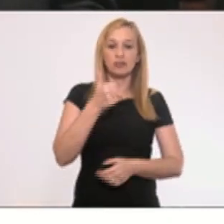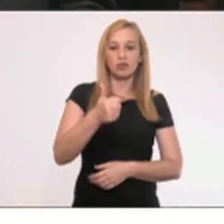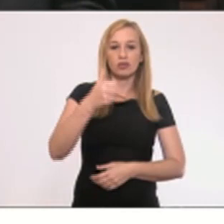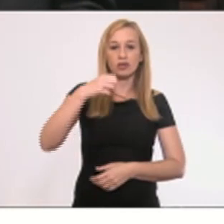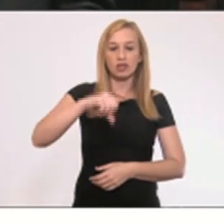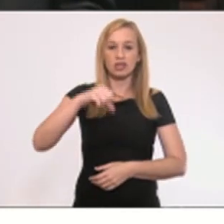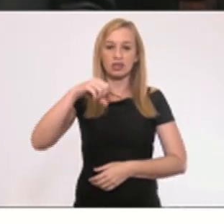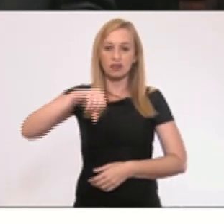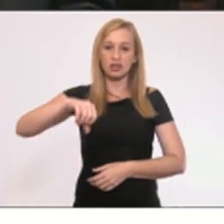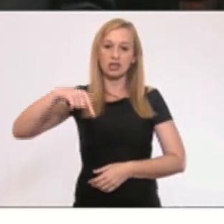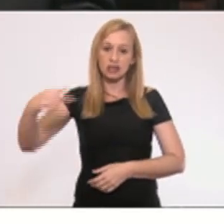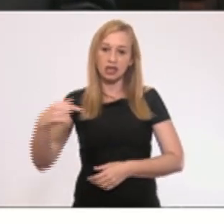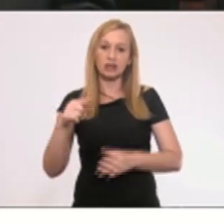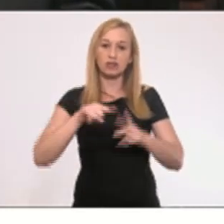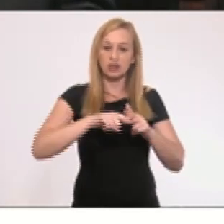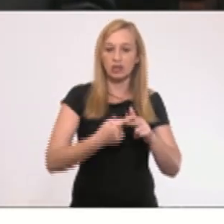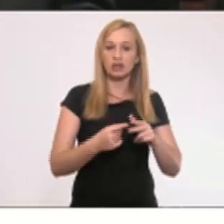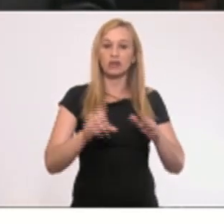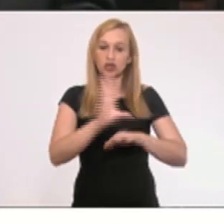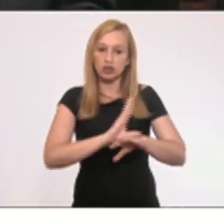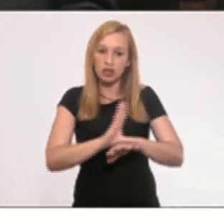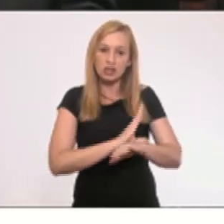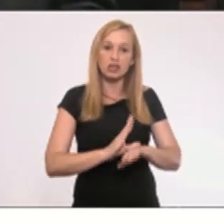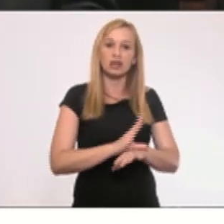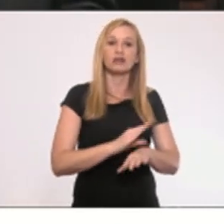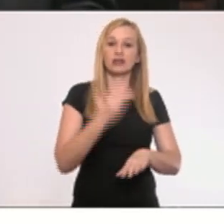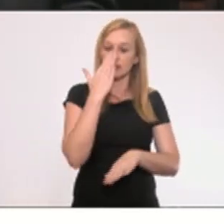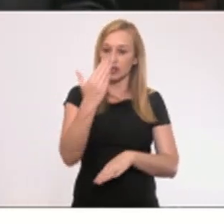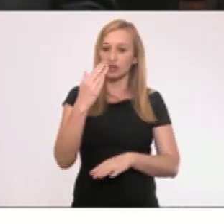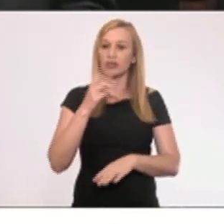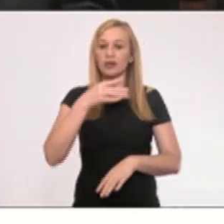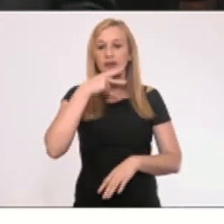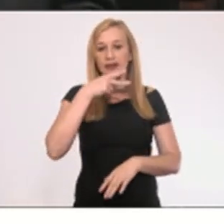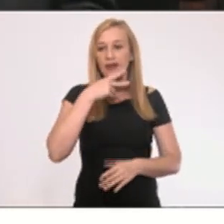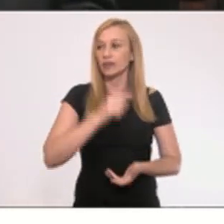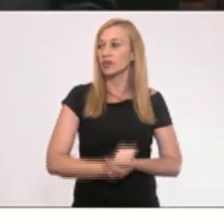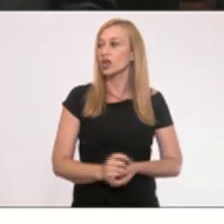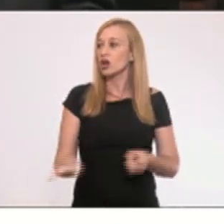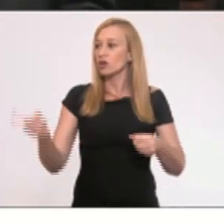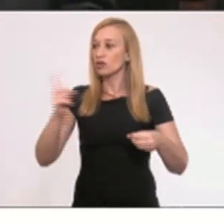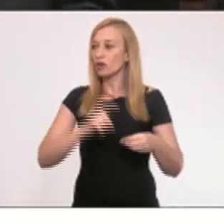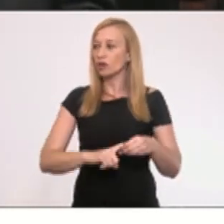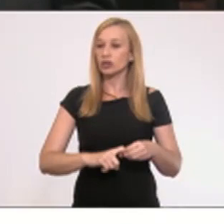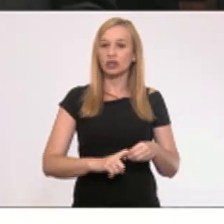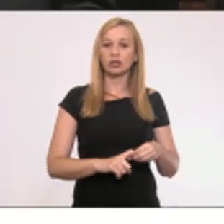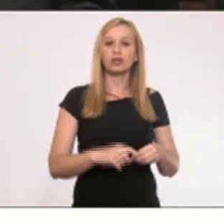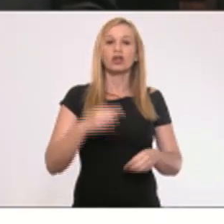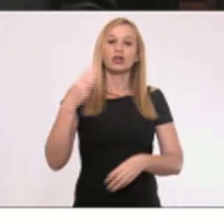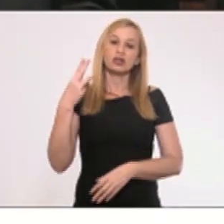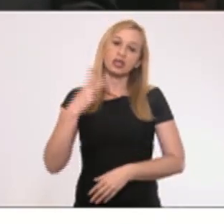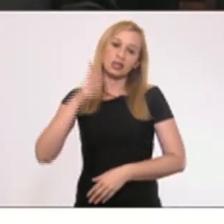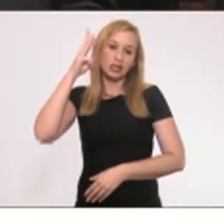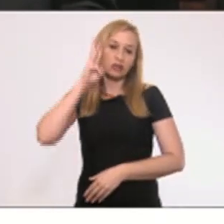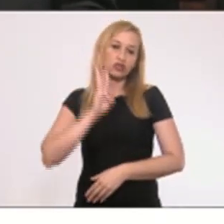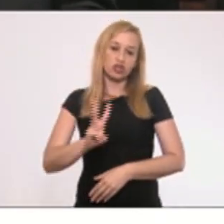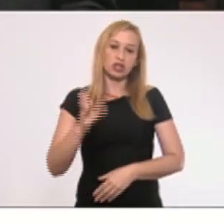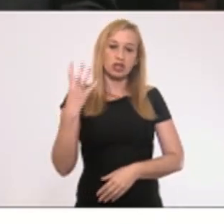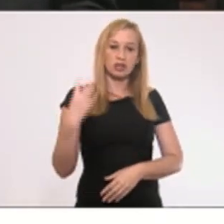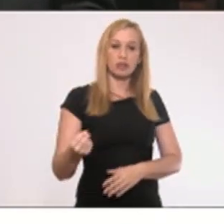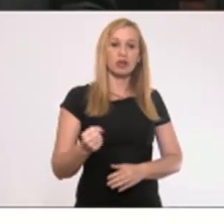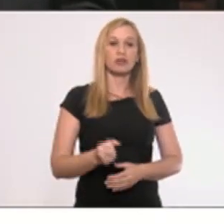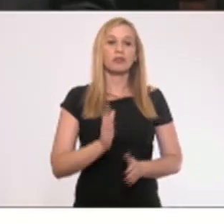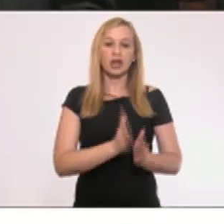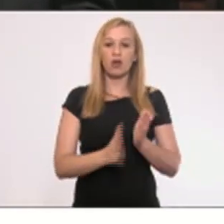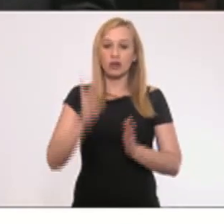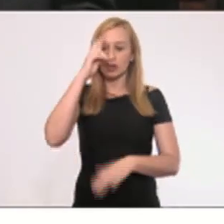1997, para regulamentar a Constituição e o funcionamento das frentes parlamentares. Retorna para o terceiro dia de recebimento de emendas. Pela ordem,